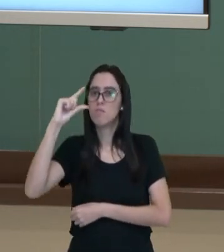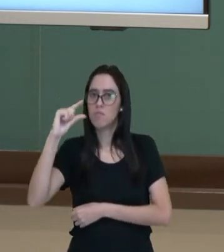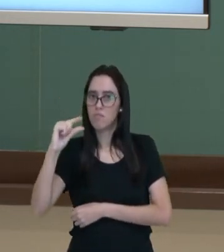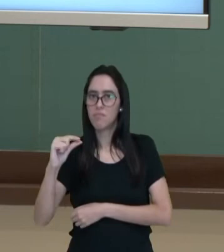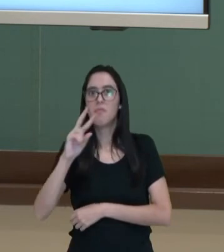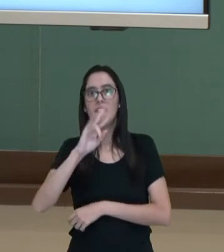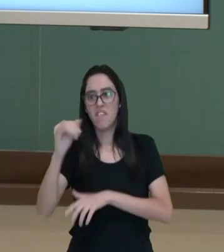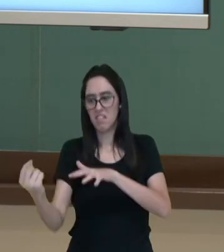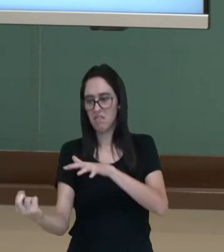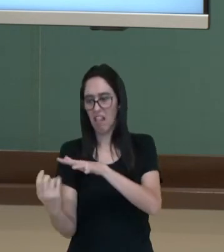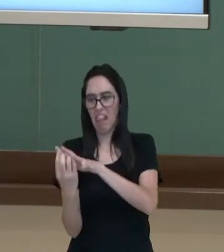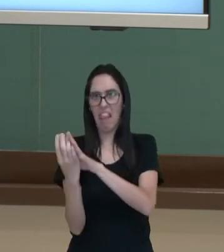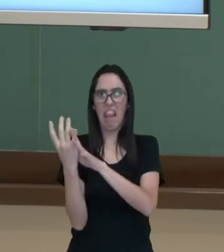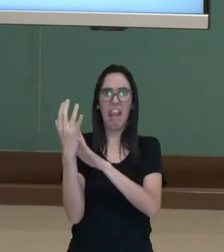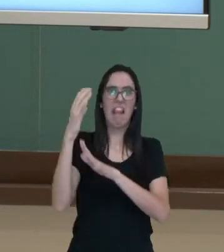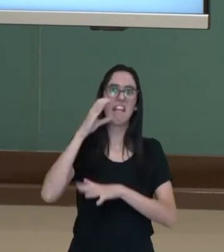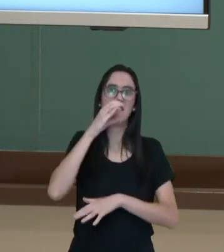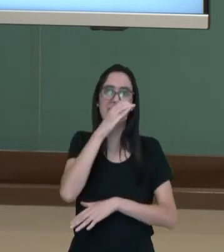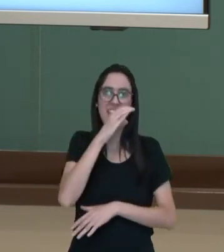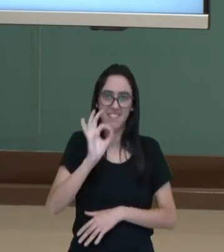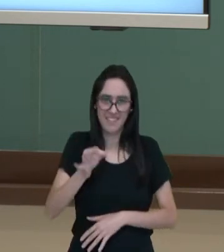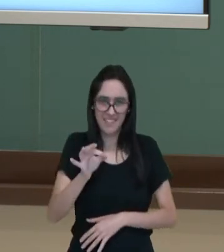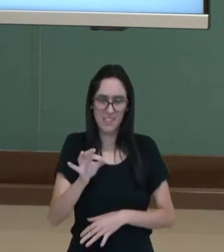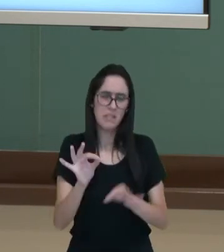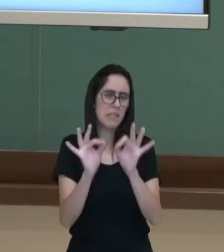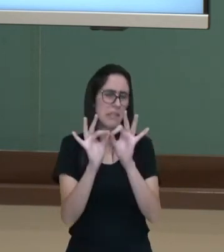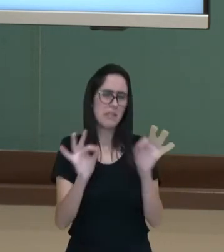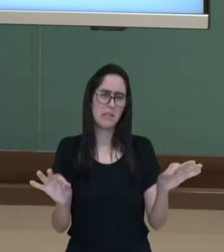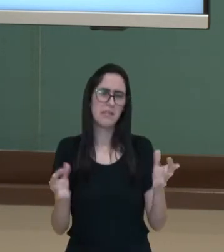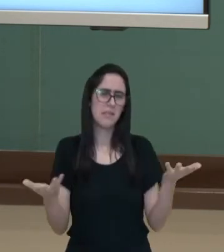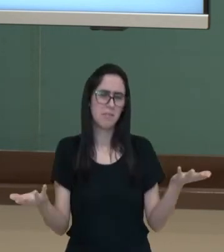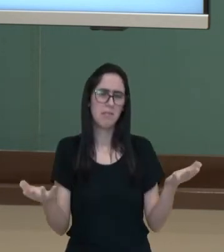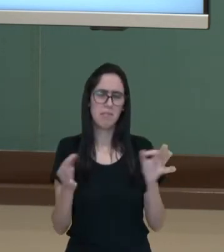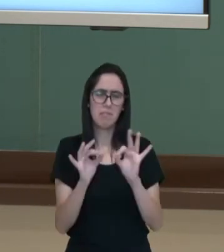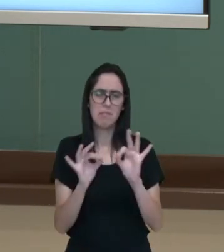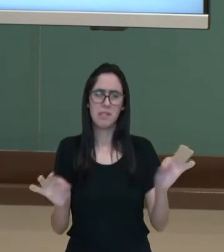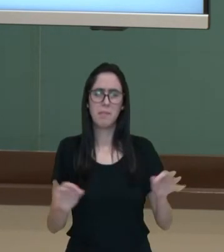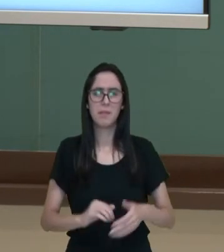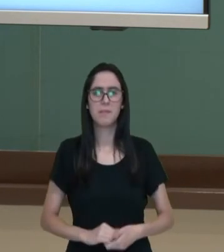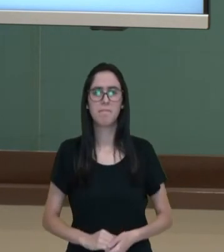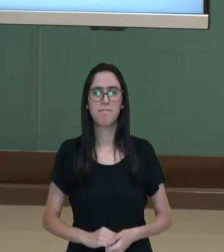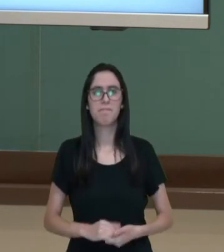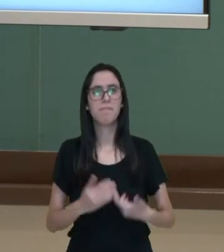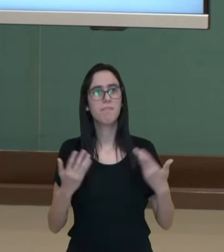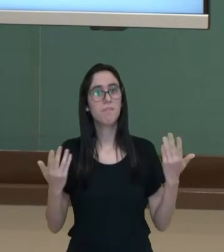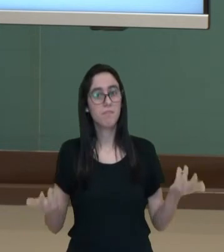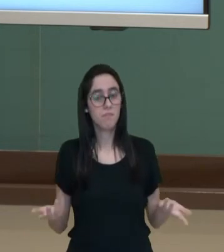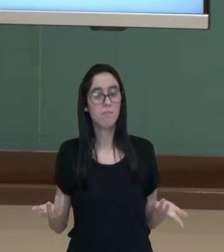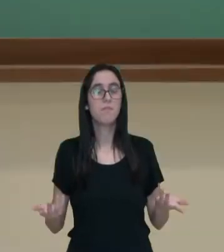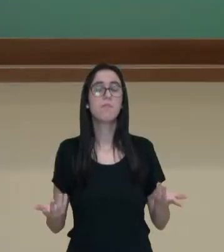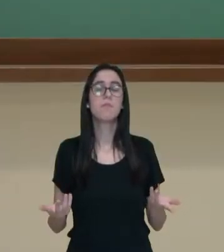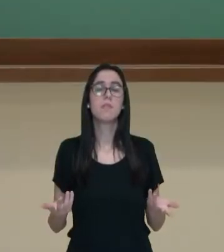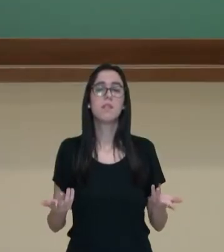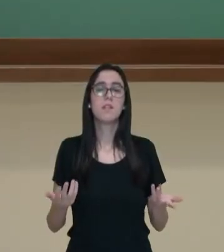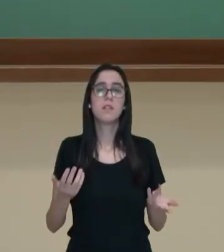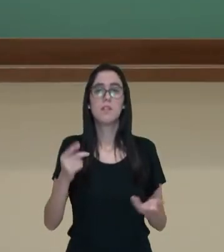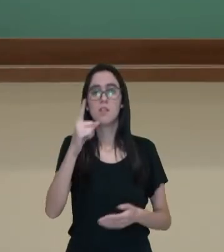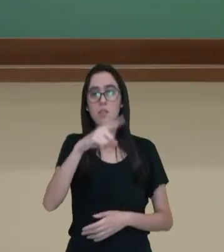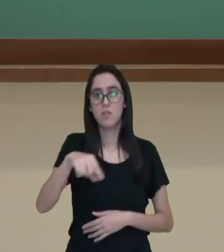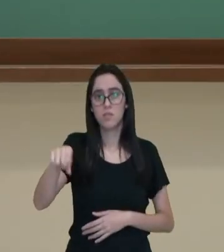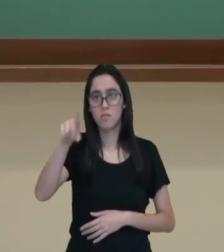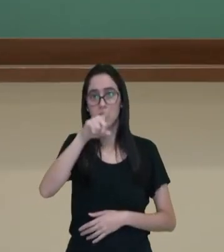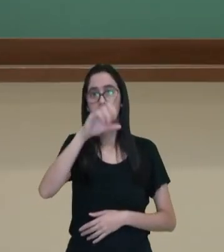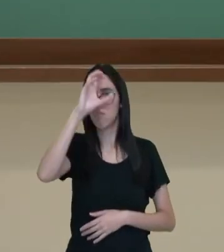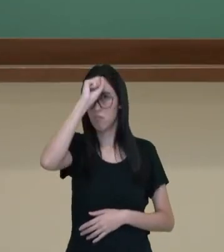queimar minha mão. Beleza? Simples, né, pessoal? Bem simples. Galera, então assim, se você pegou essas